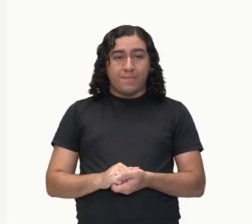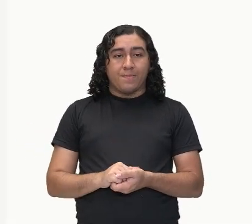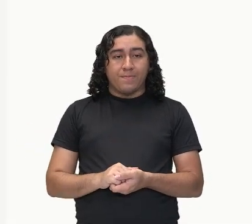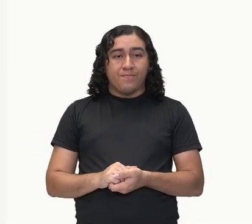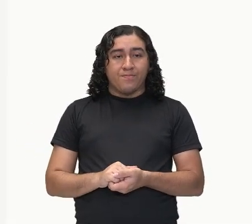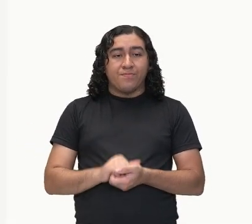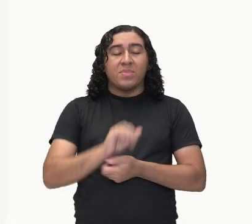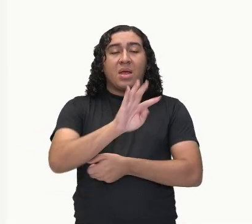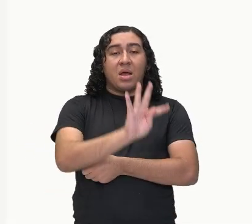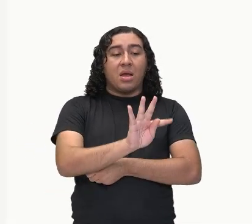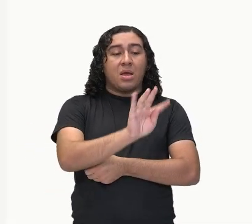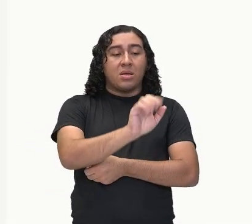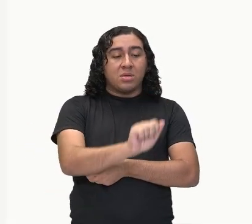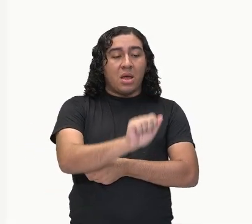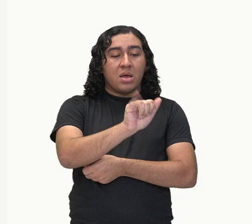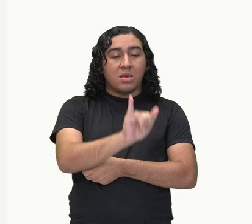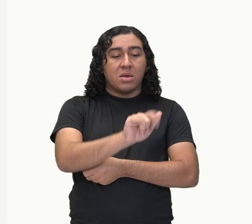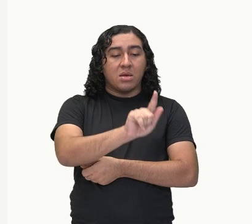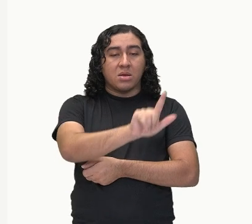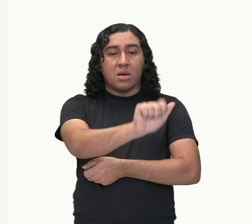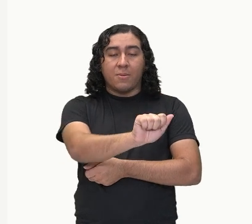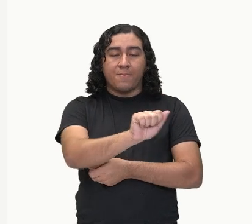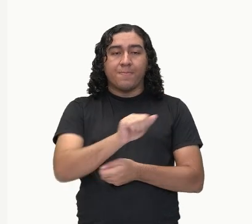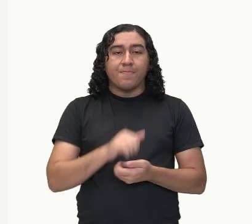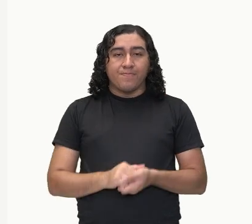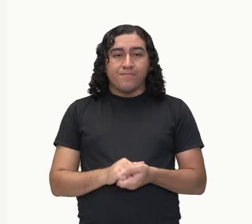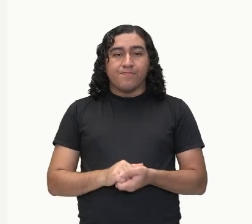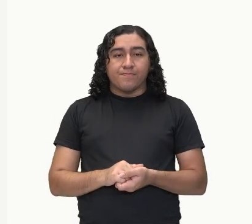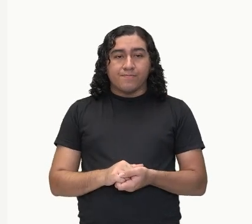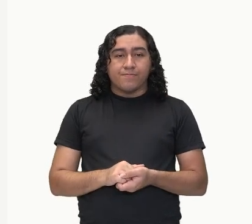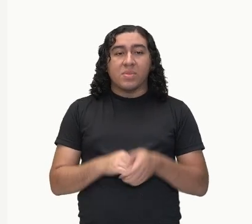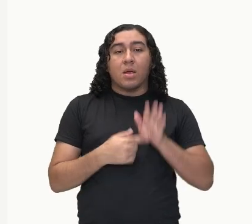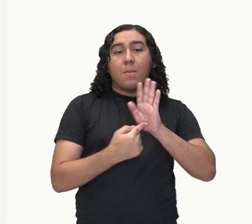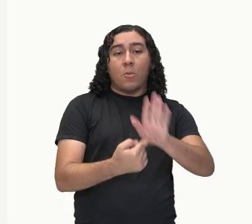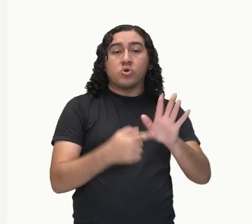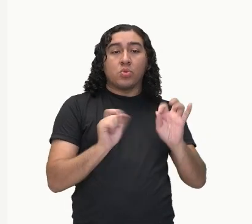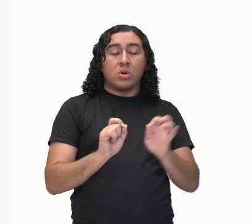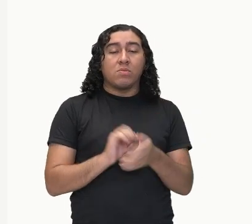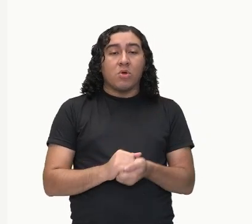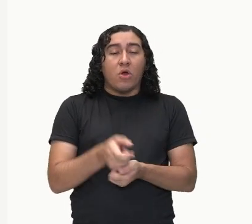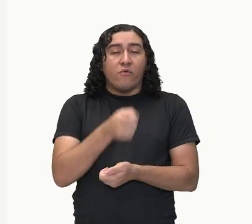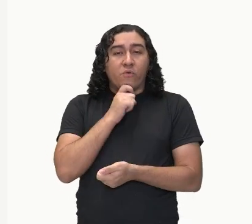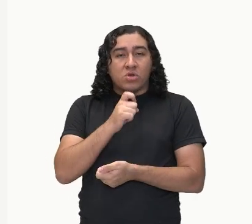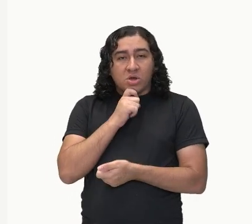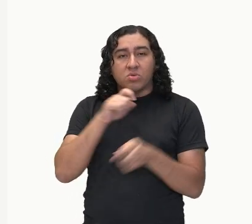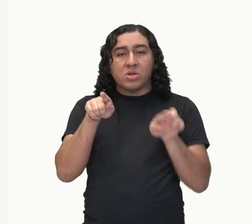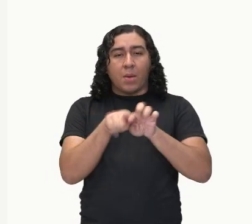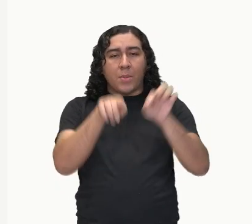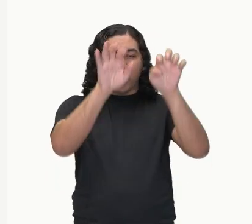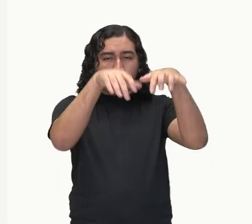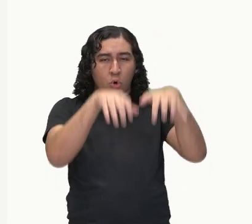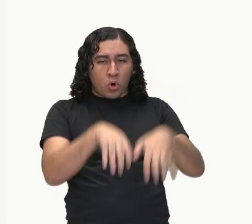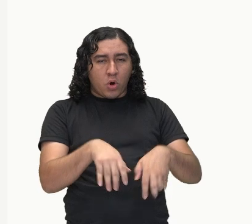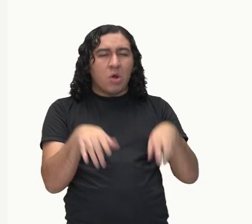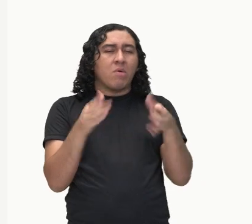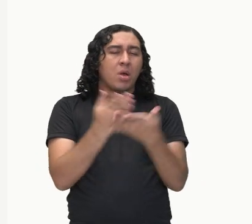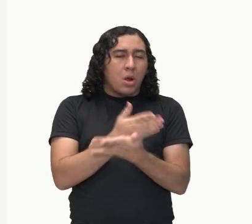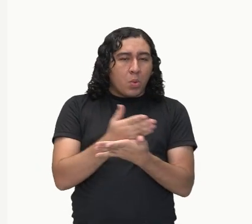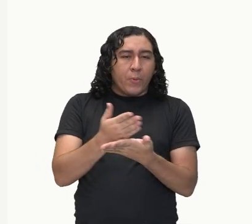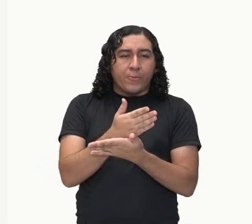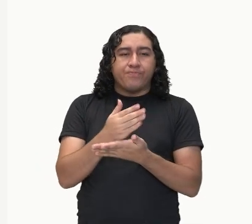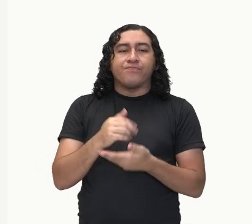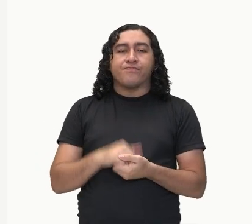predominante, que nesse caso aí é a taiga. A taiga, ela traz aí como um clima frio e úmido, com verões amenos e invernos